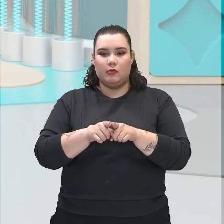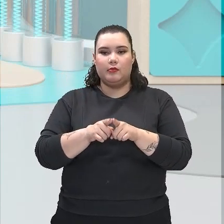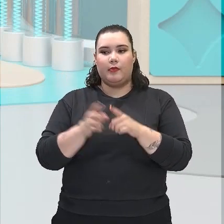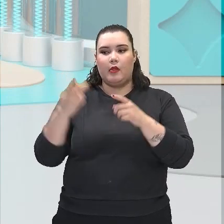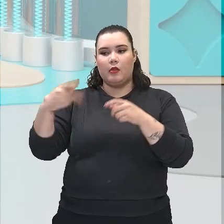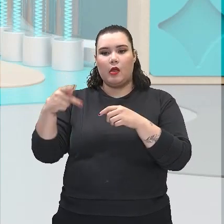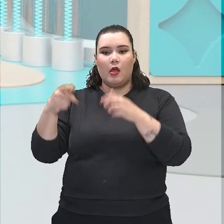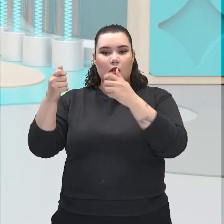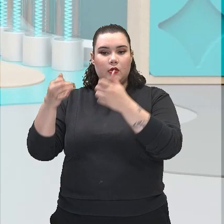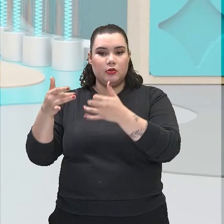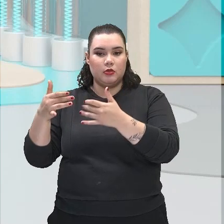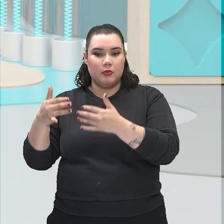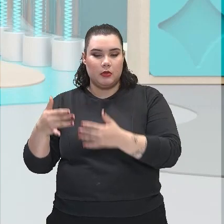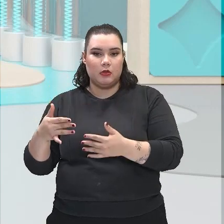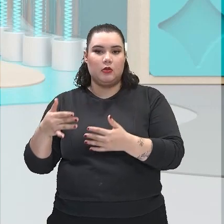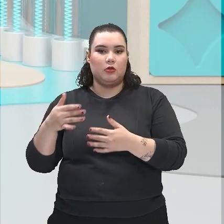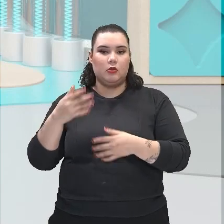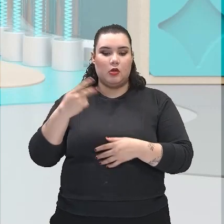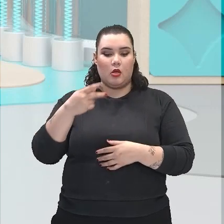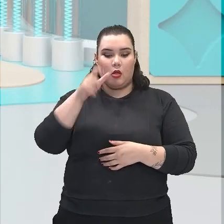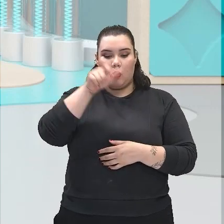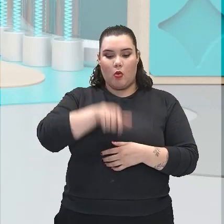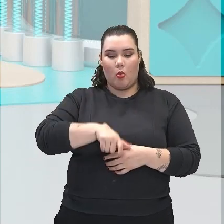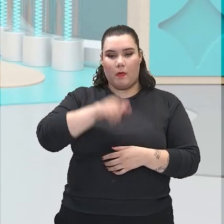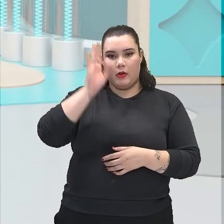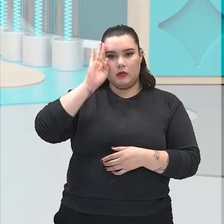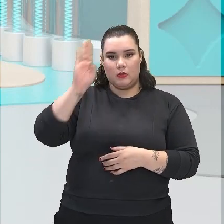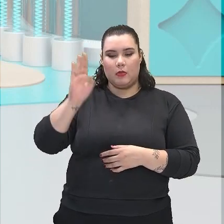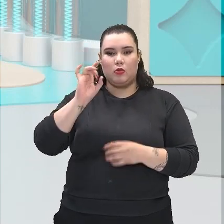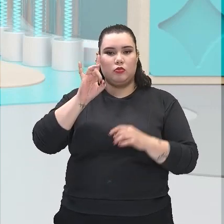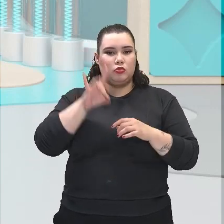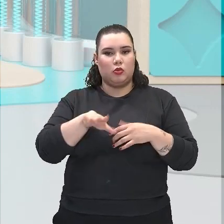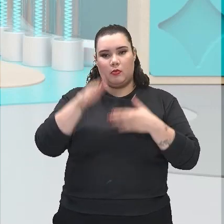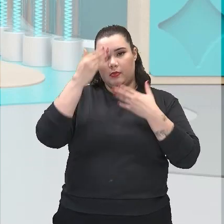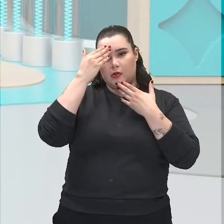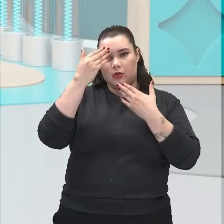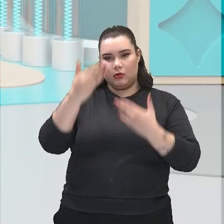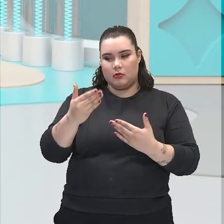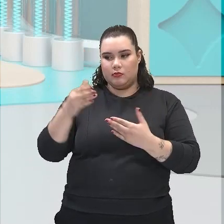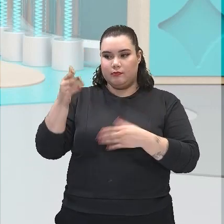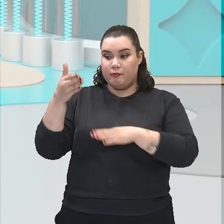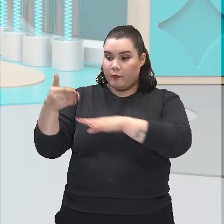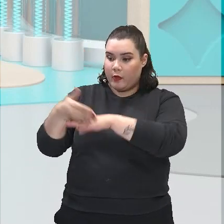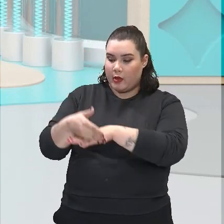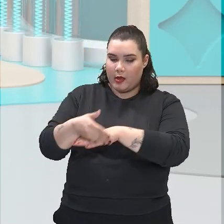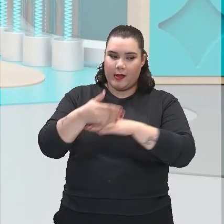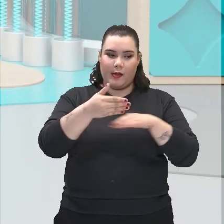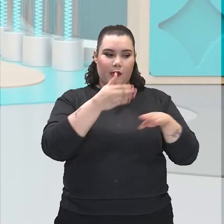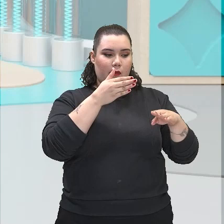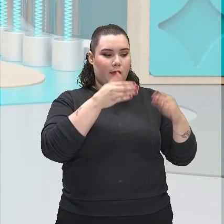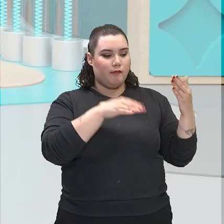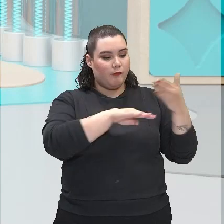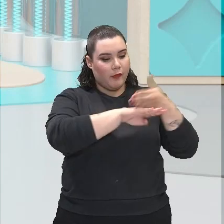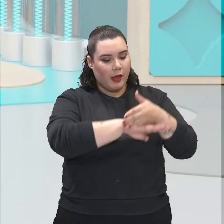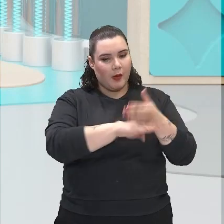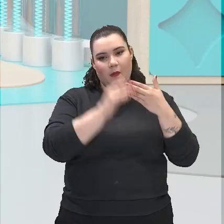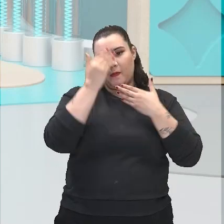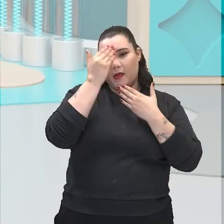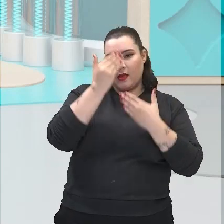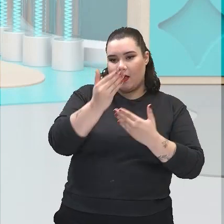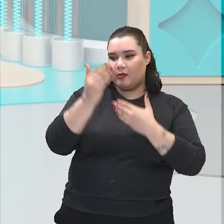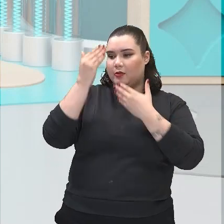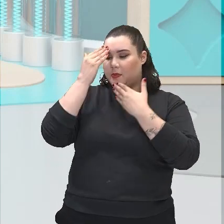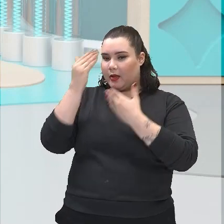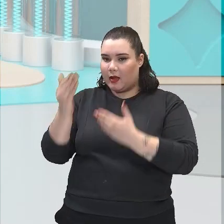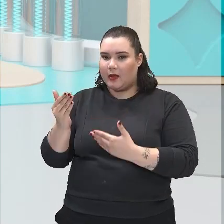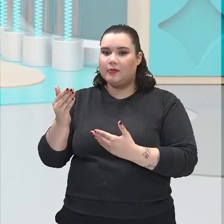considerações do mediador. O mediador ali apenas agradeceu os participantes, né, informou que o debate foi